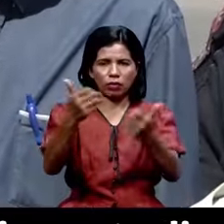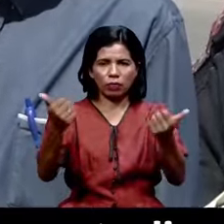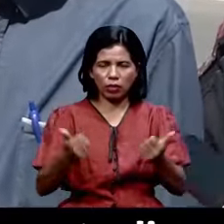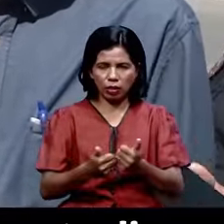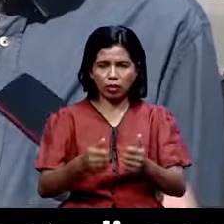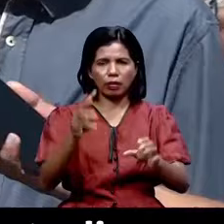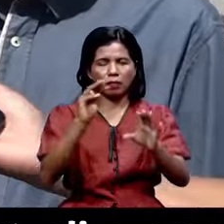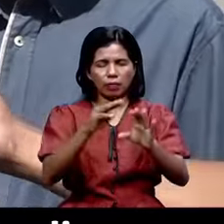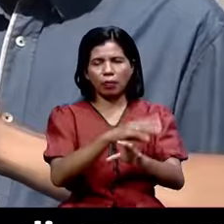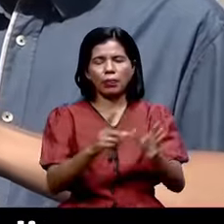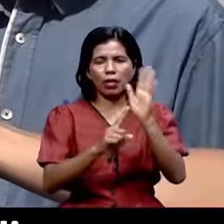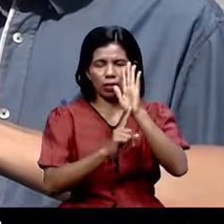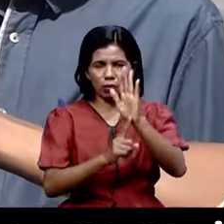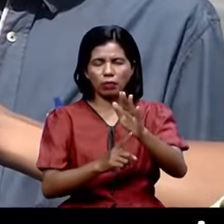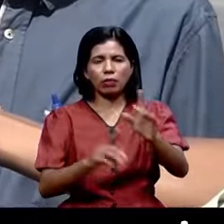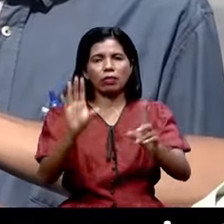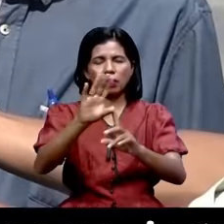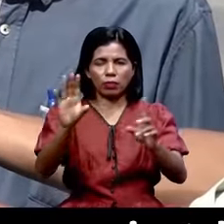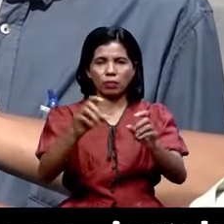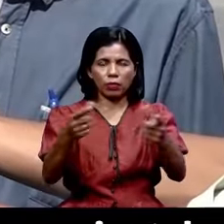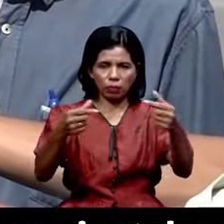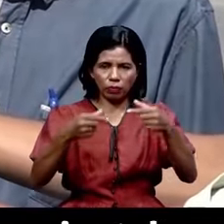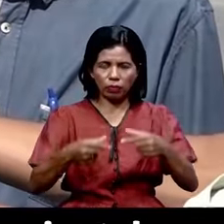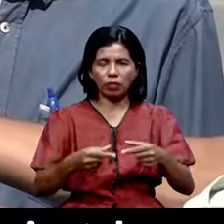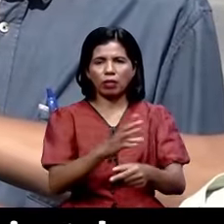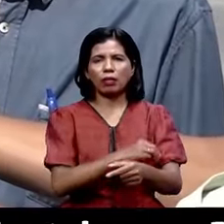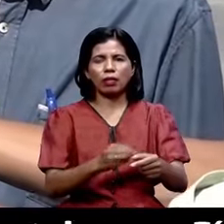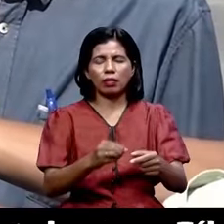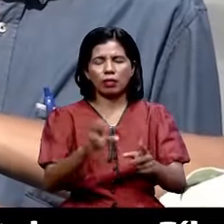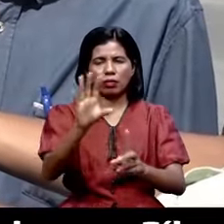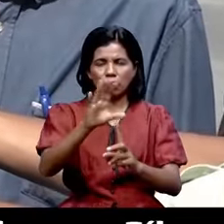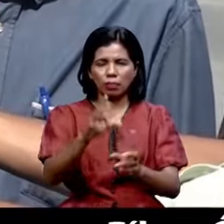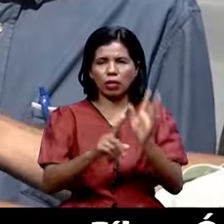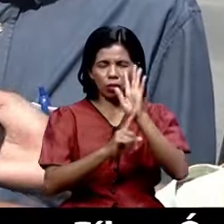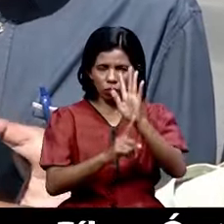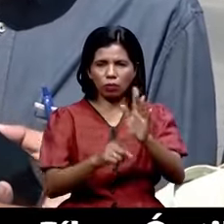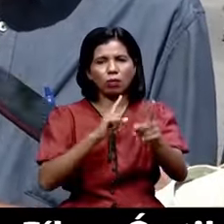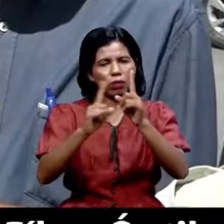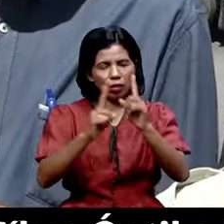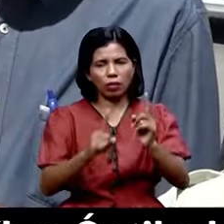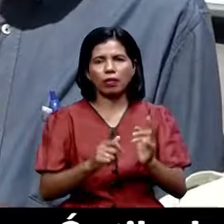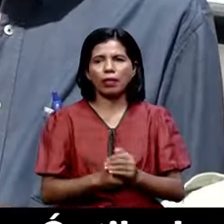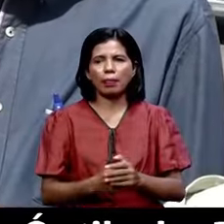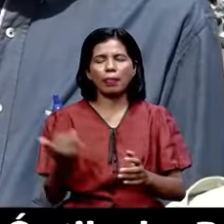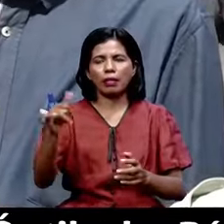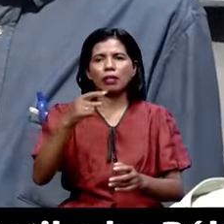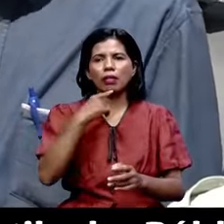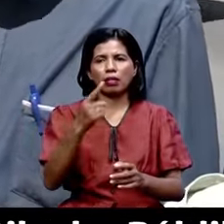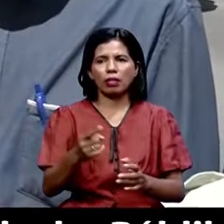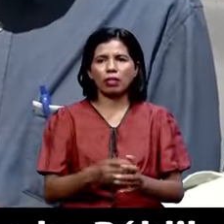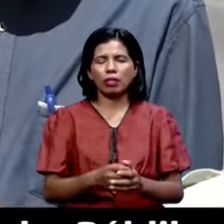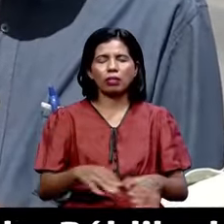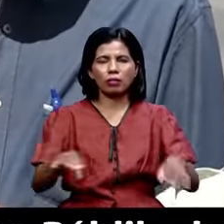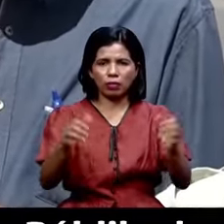mais forrate, né, comandante esquadra da infetonia nos mai forrate neona será de han